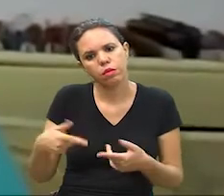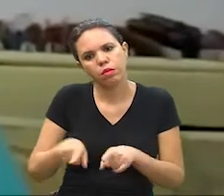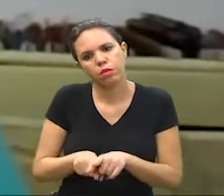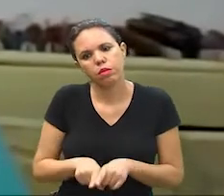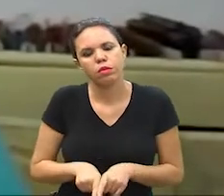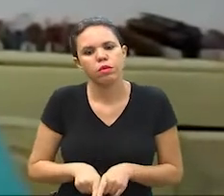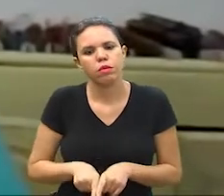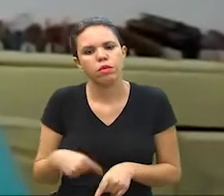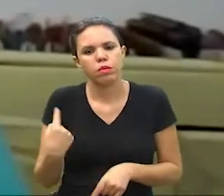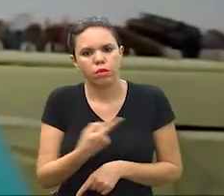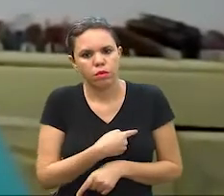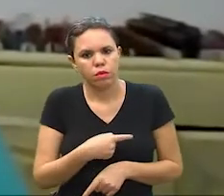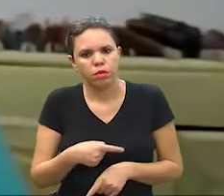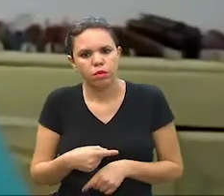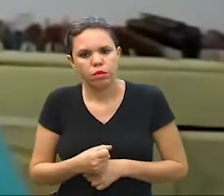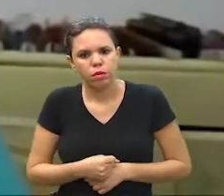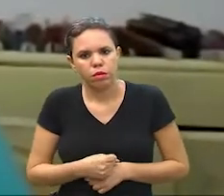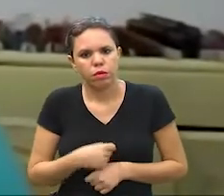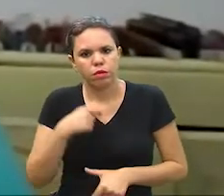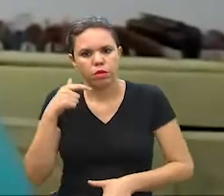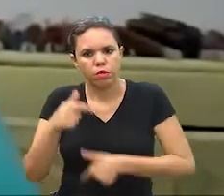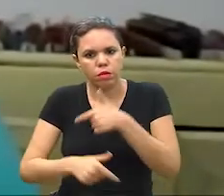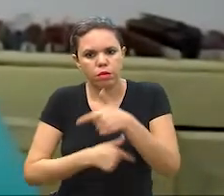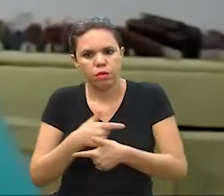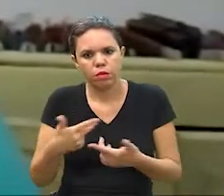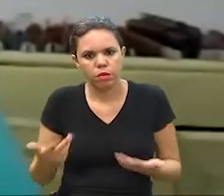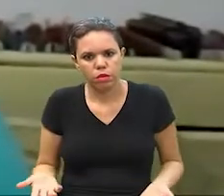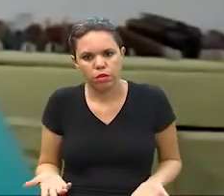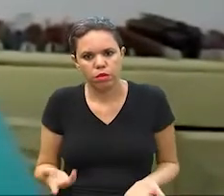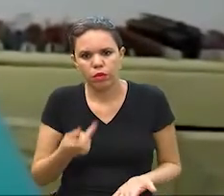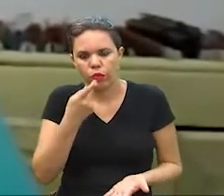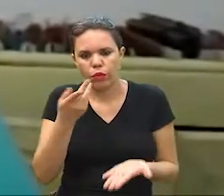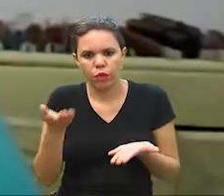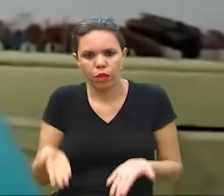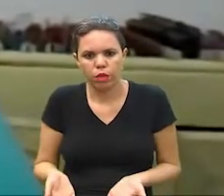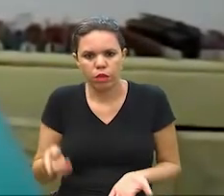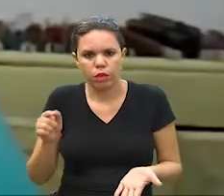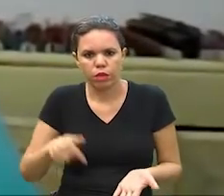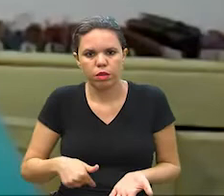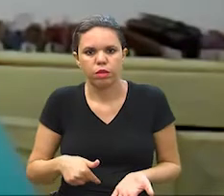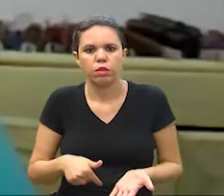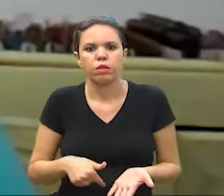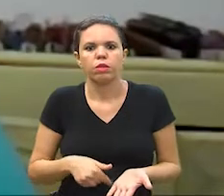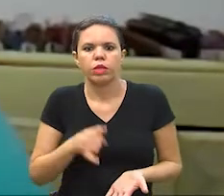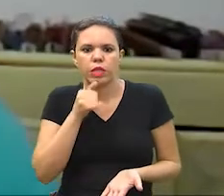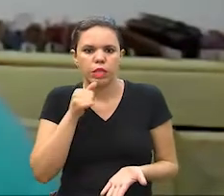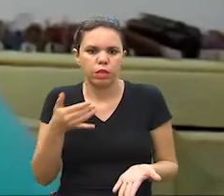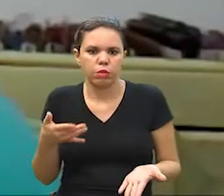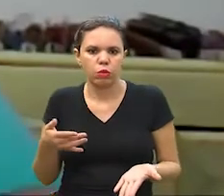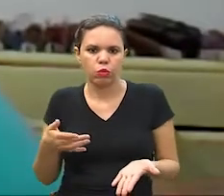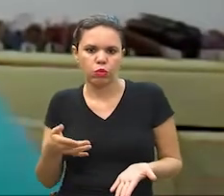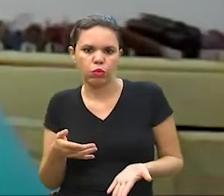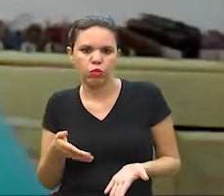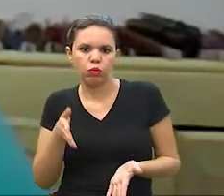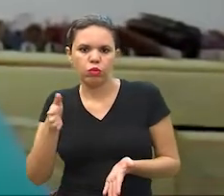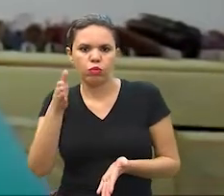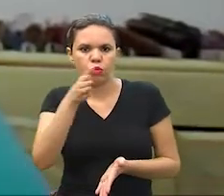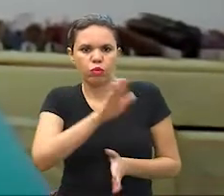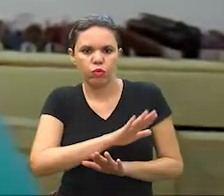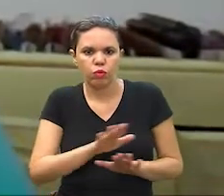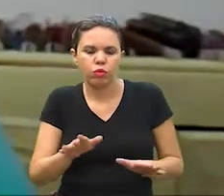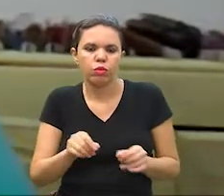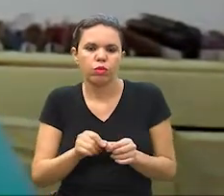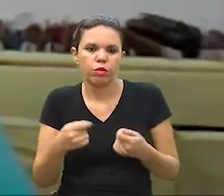questão é que a gente trabalhe com isso que foi dito aqui. Restringir a circulação